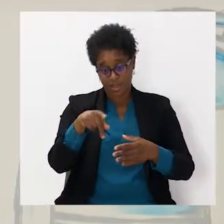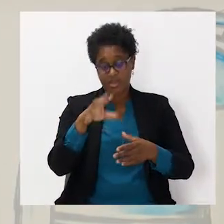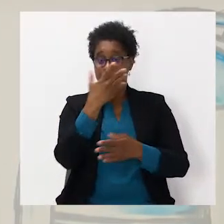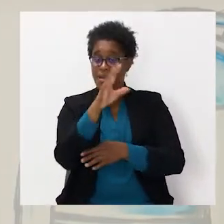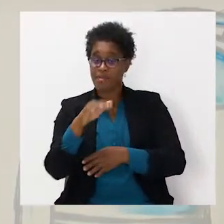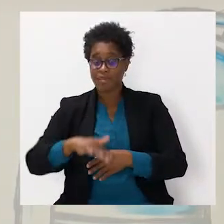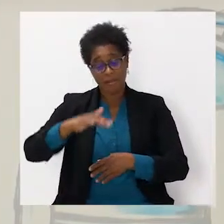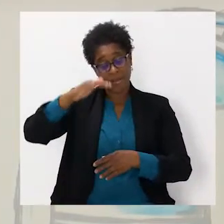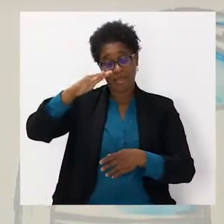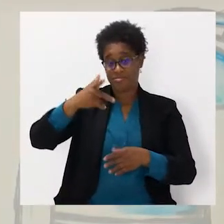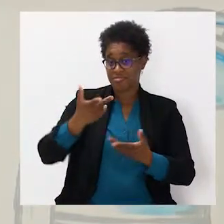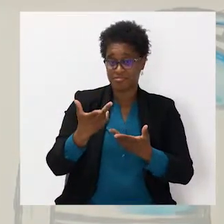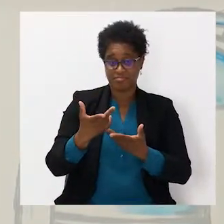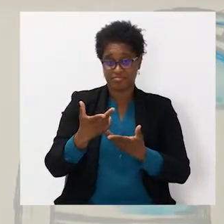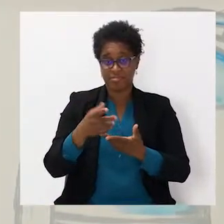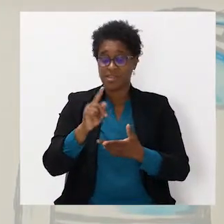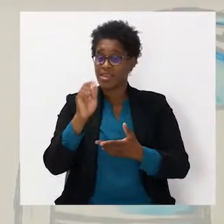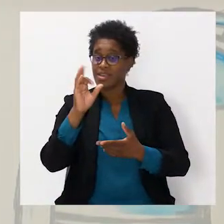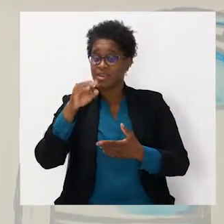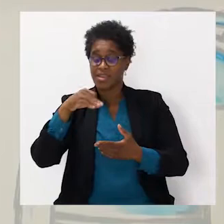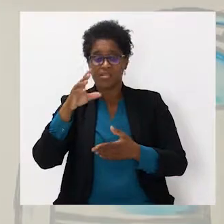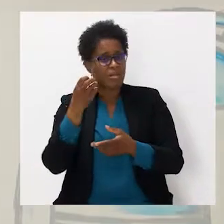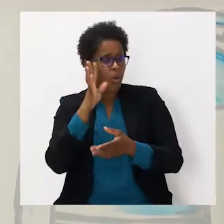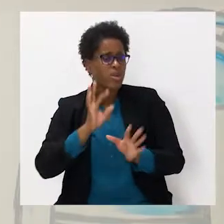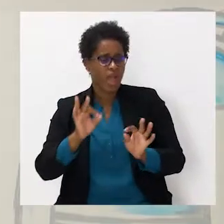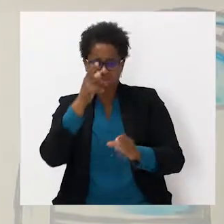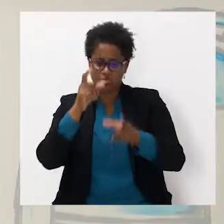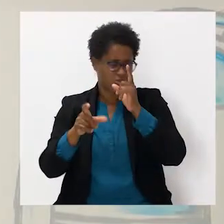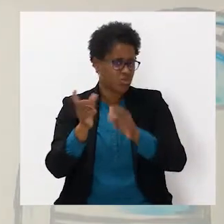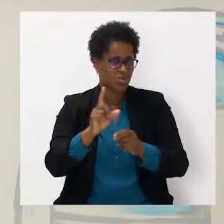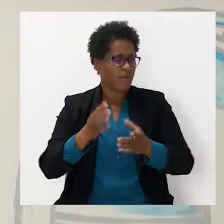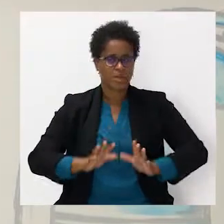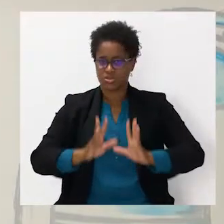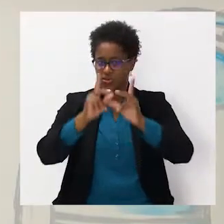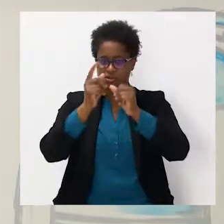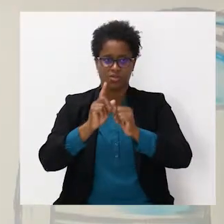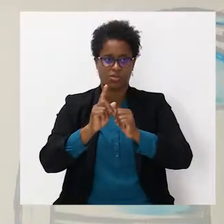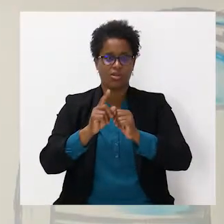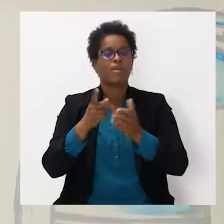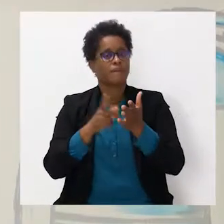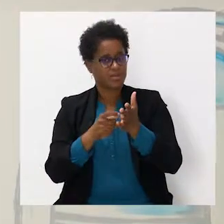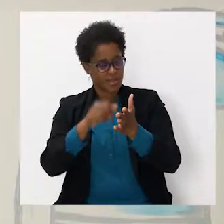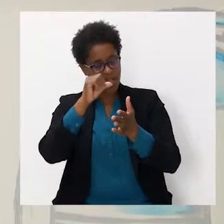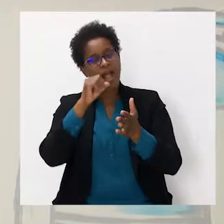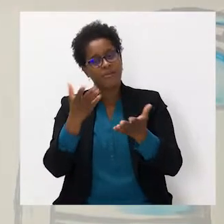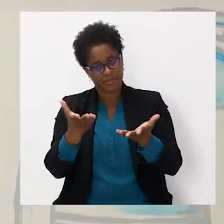que crescem espontaneamente. Não precisa de cuidado das pessoas, vai se desenvolvendo. Claro, precisa de